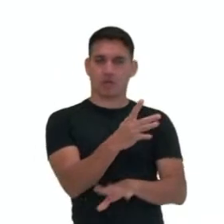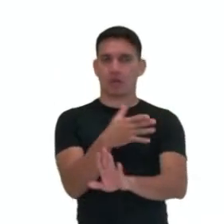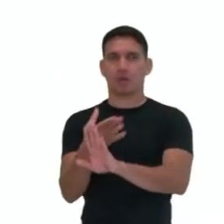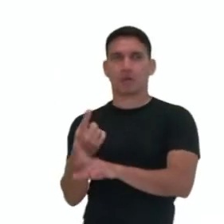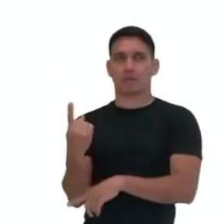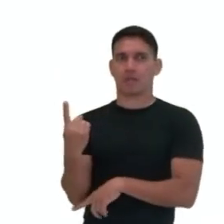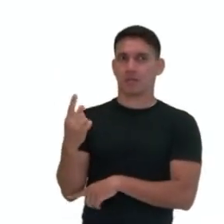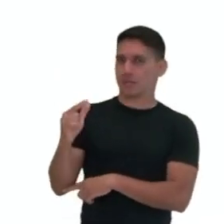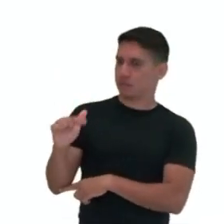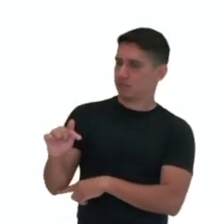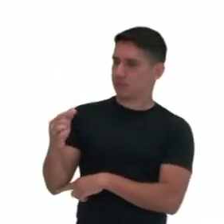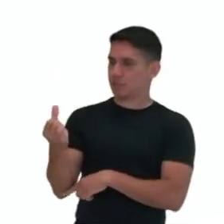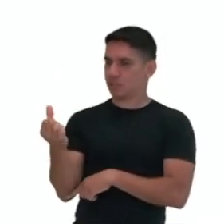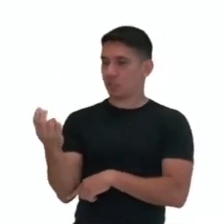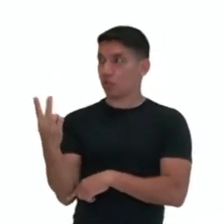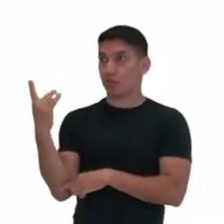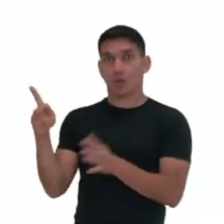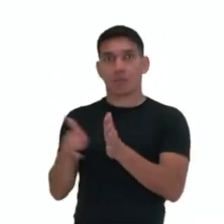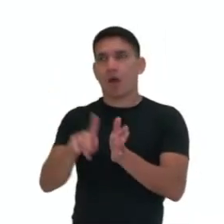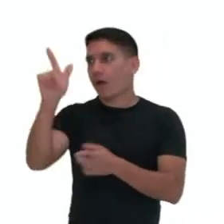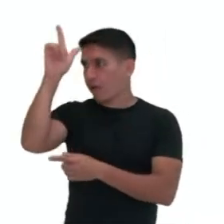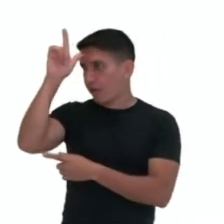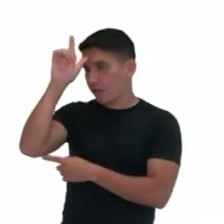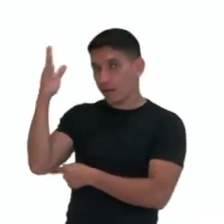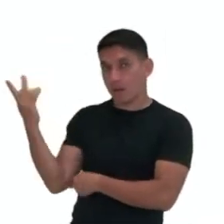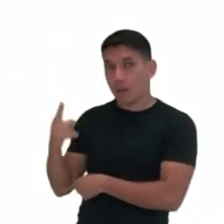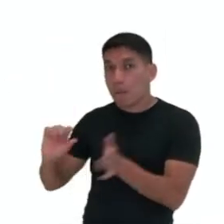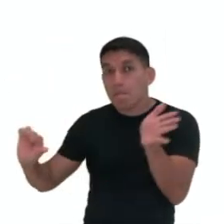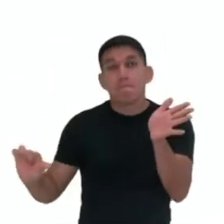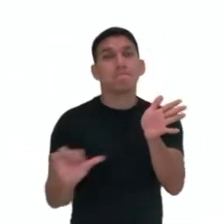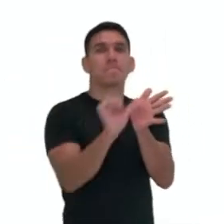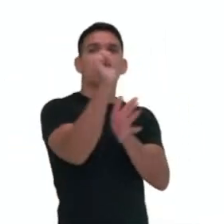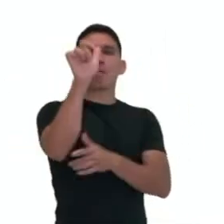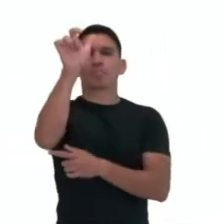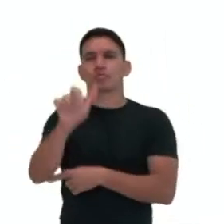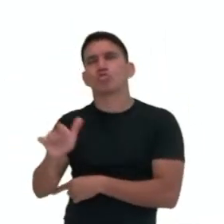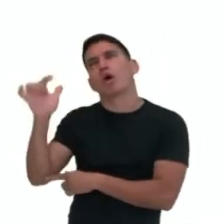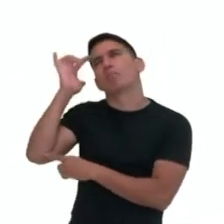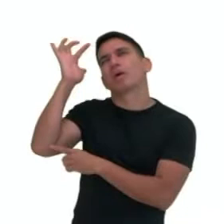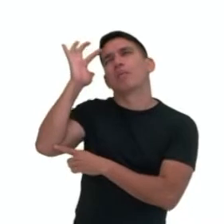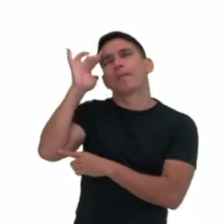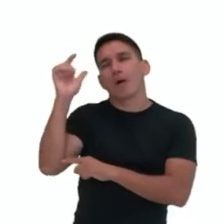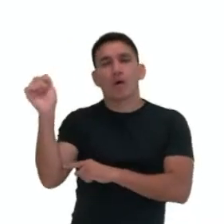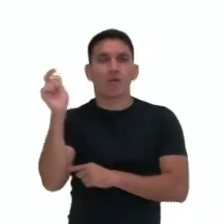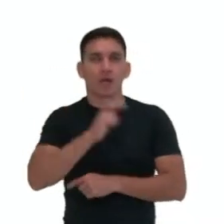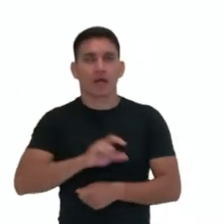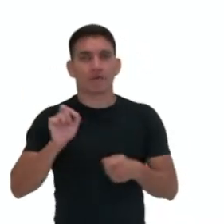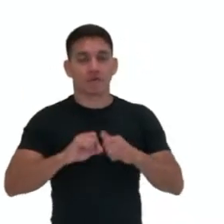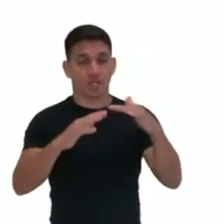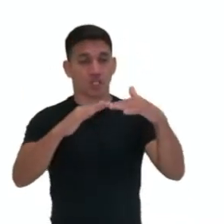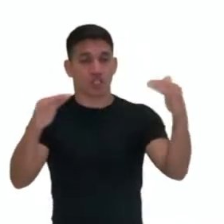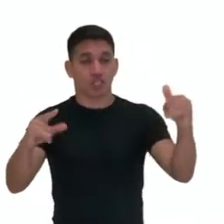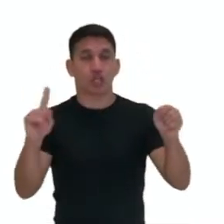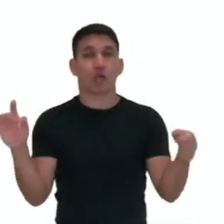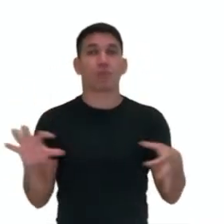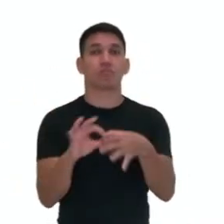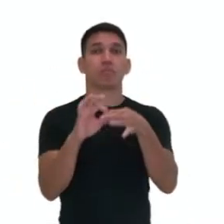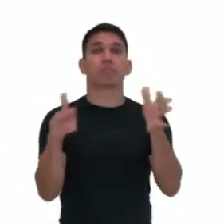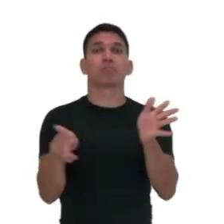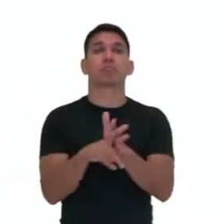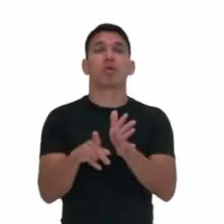1762. O filósofo alemão é considerado o primeiro pensador a conceber a estética como uma área